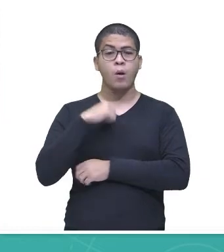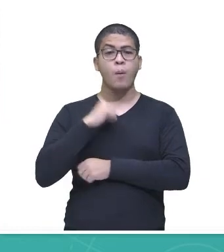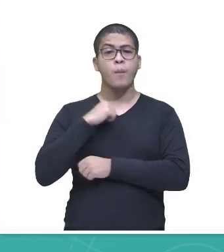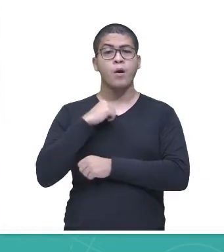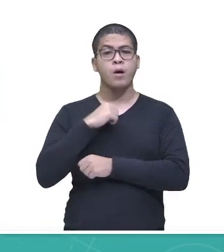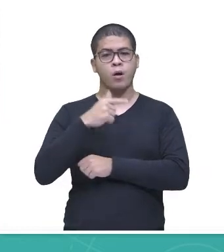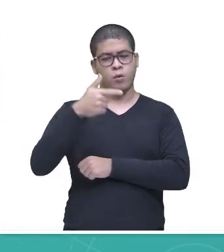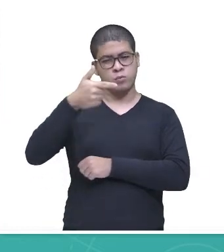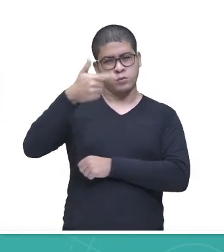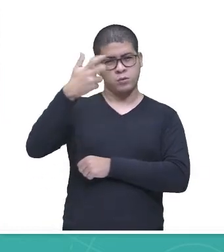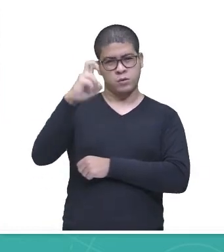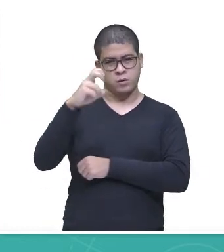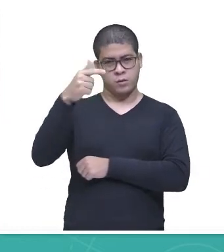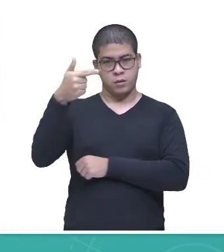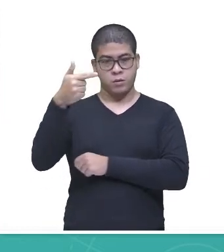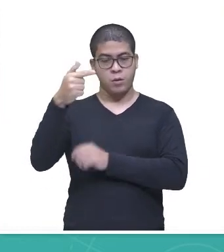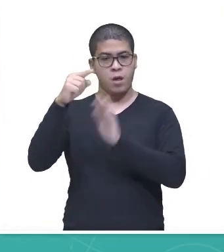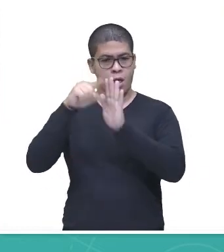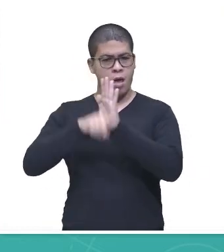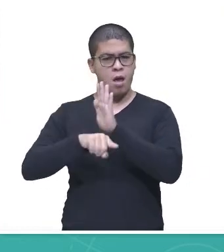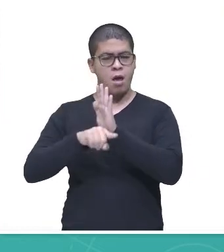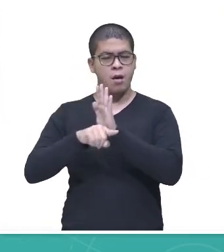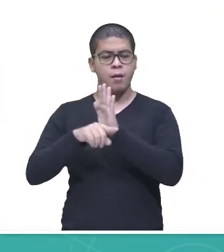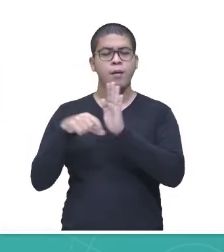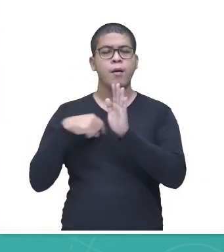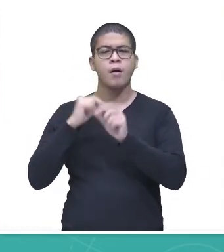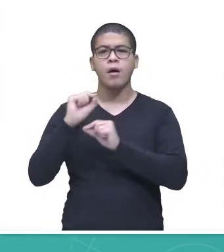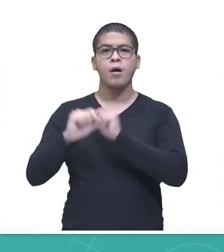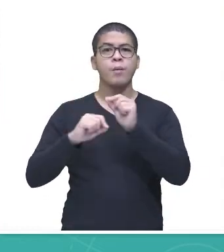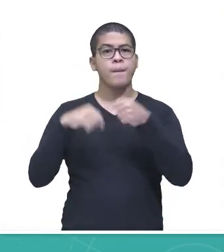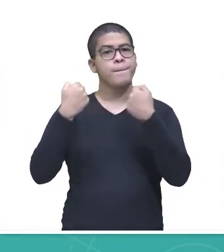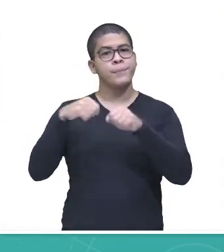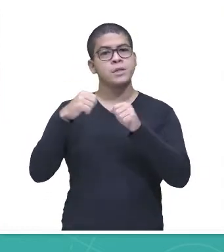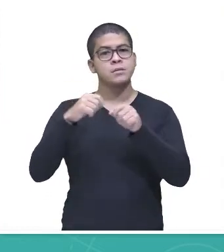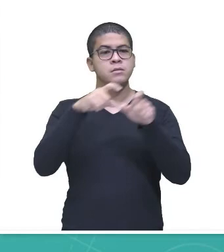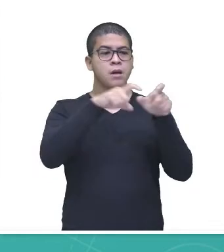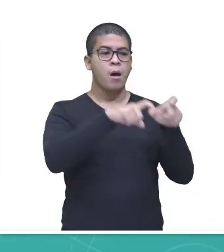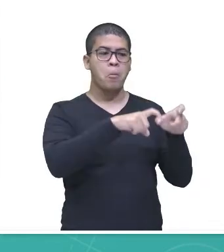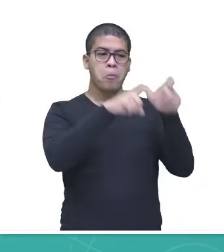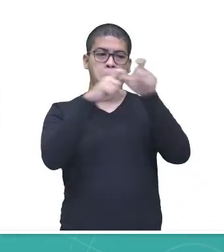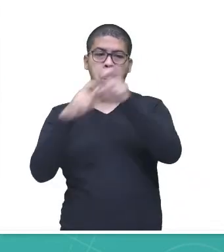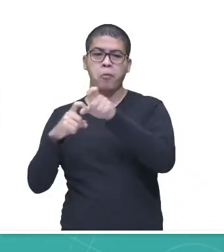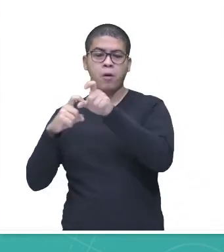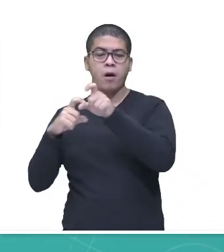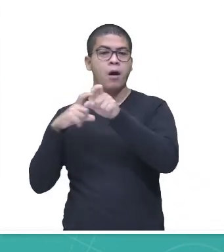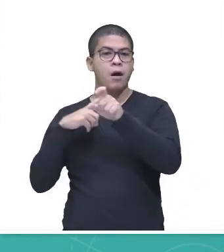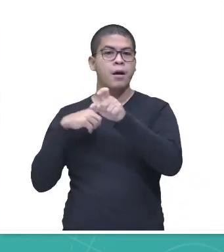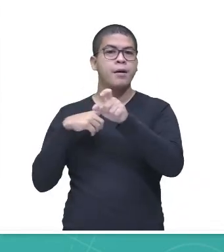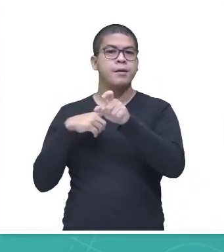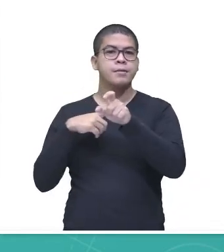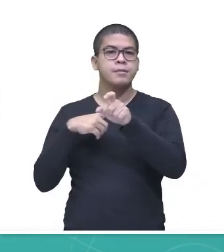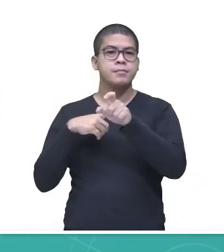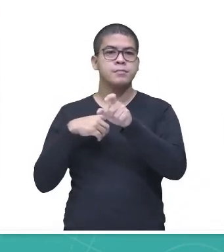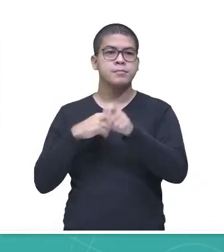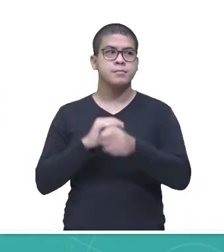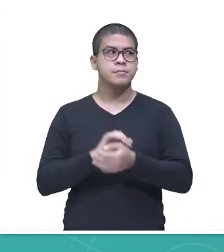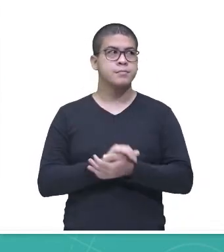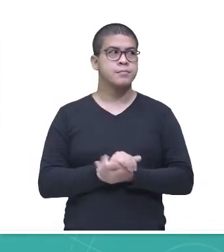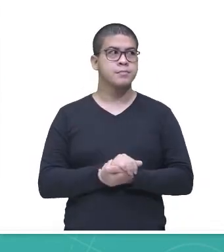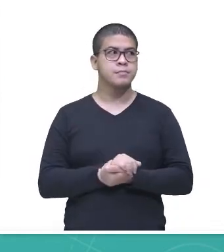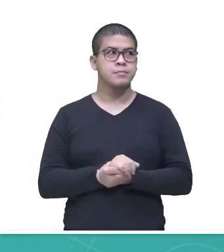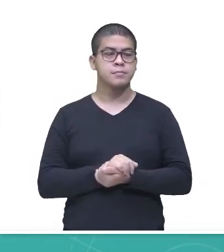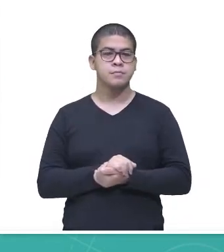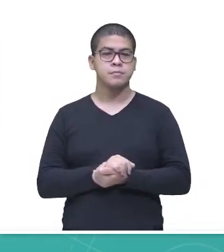menor. Então, para a gente fazer essa subtração aqui, a gente teria que recorrer aqui à casa